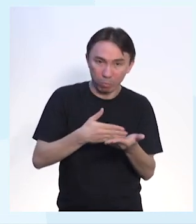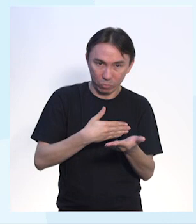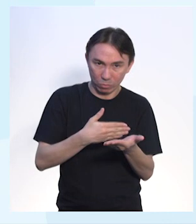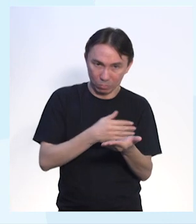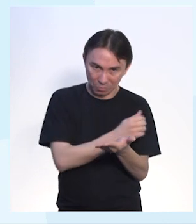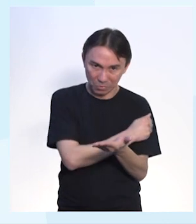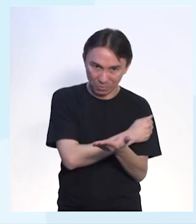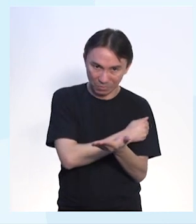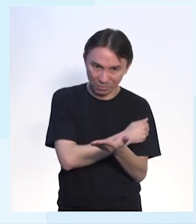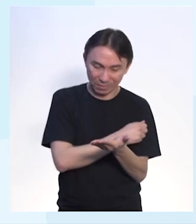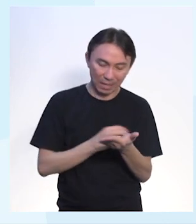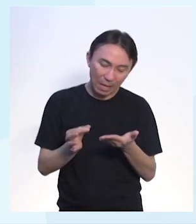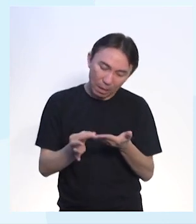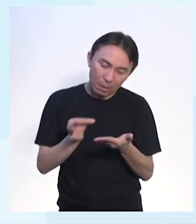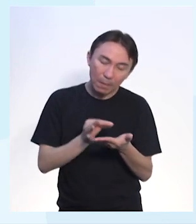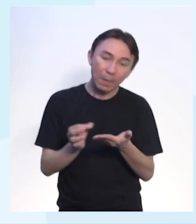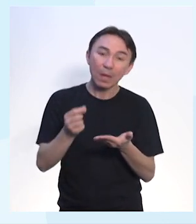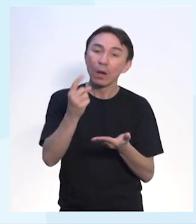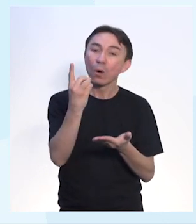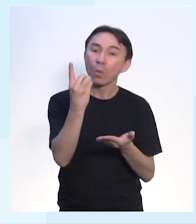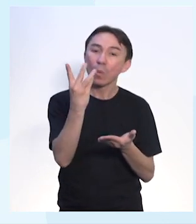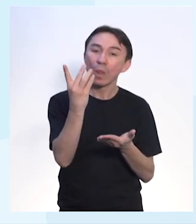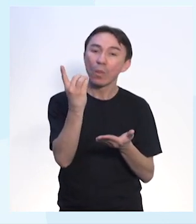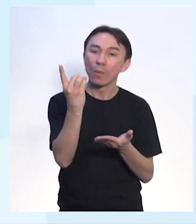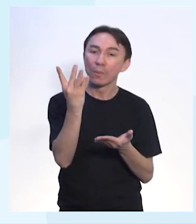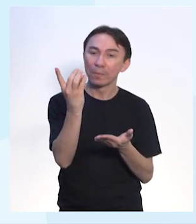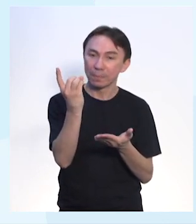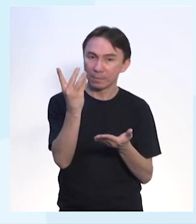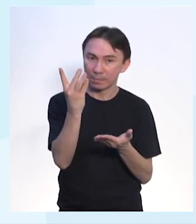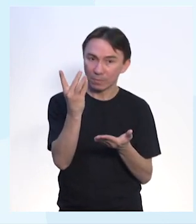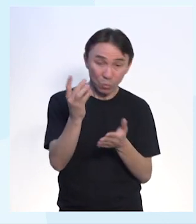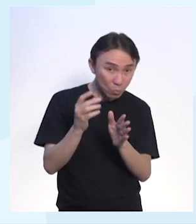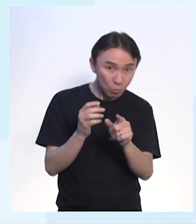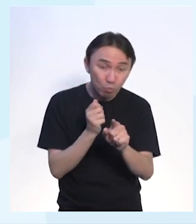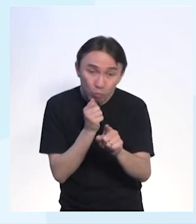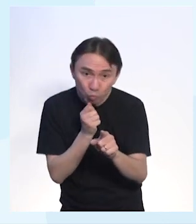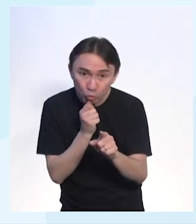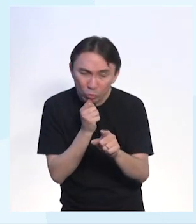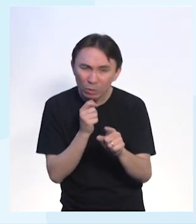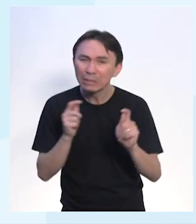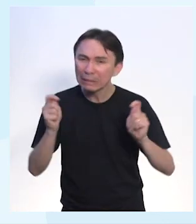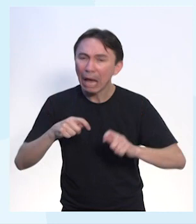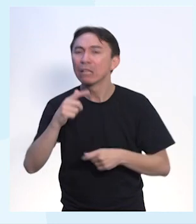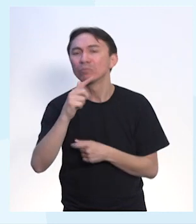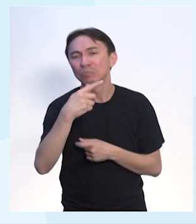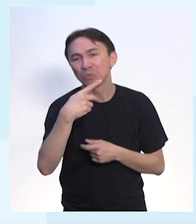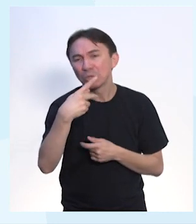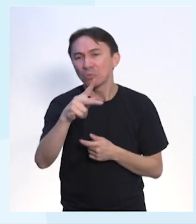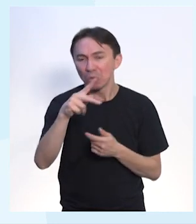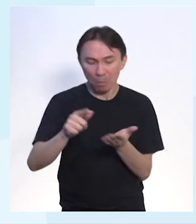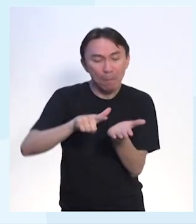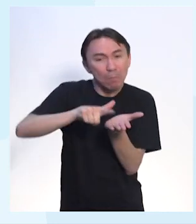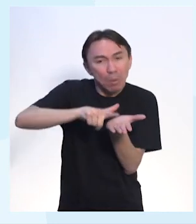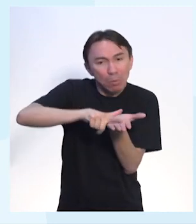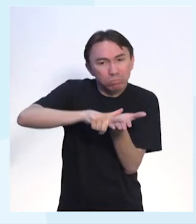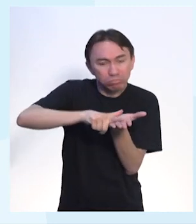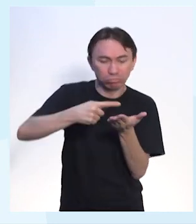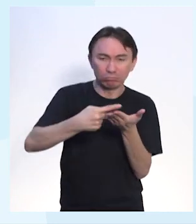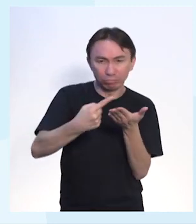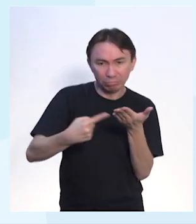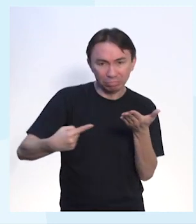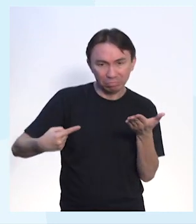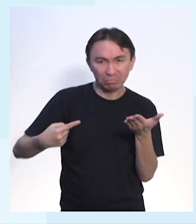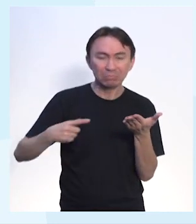tá lá na página 14. Se não, dá para resolver aí no caderno mesmo, né? Utilizando o bom e velho caderno, né, Osmar? É